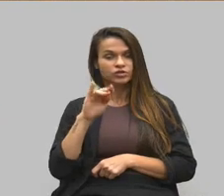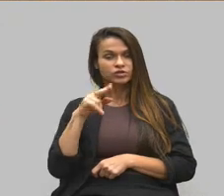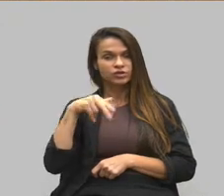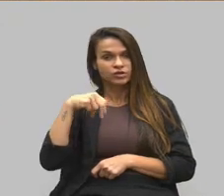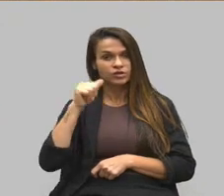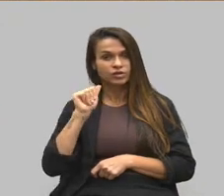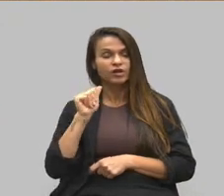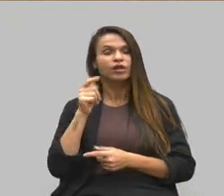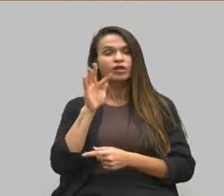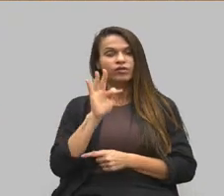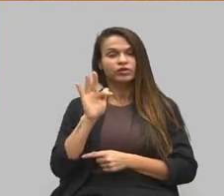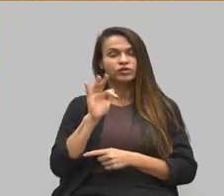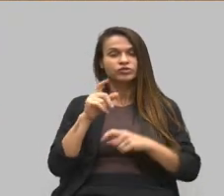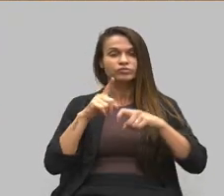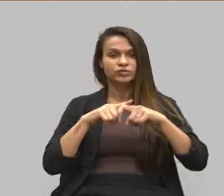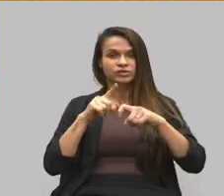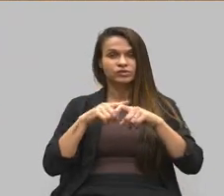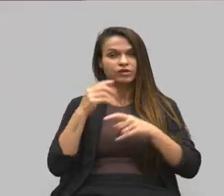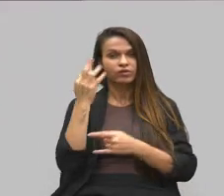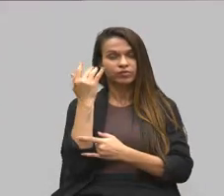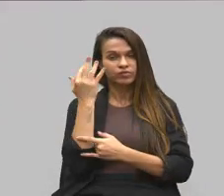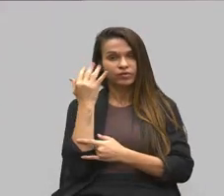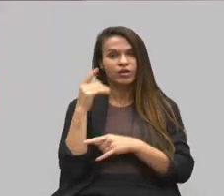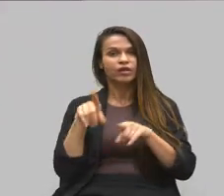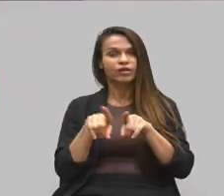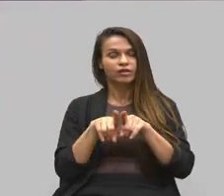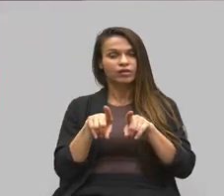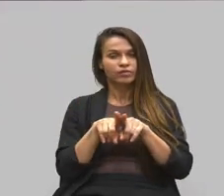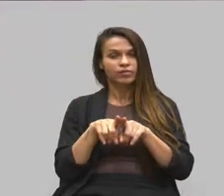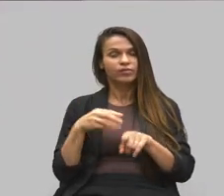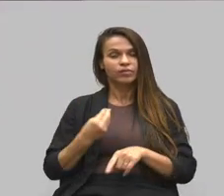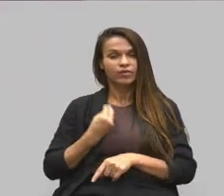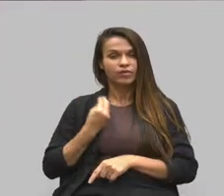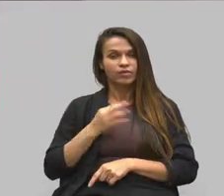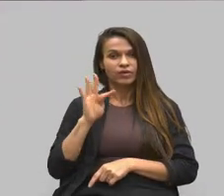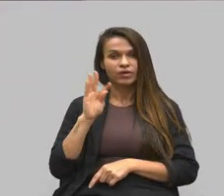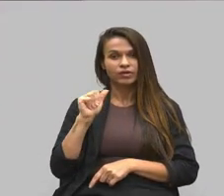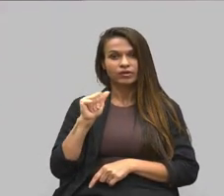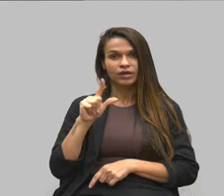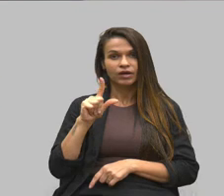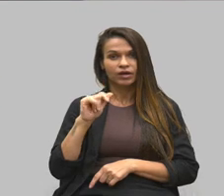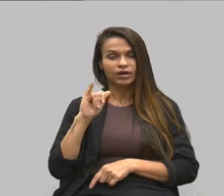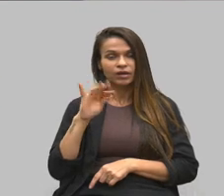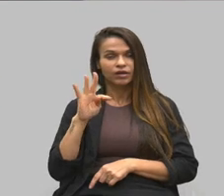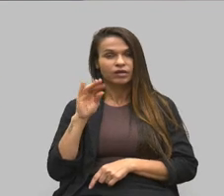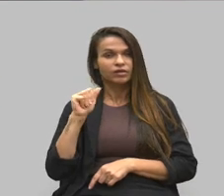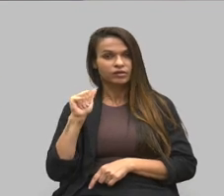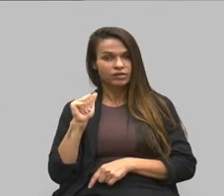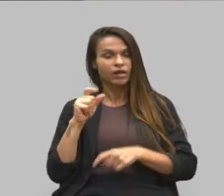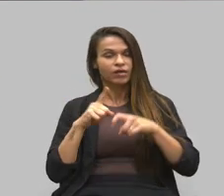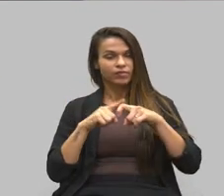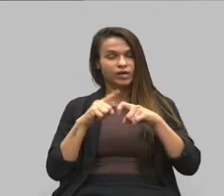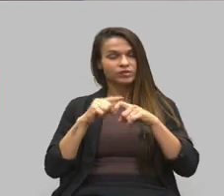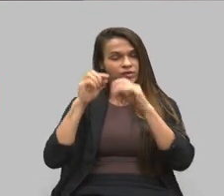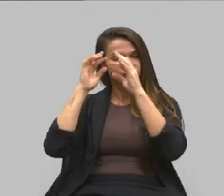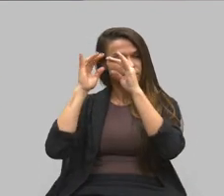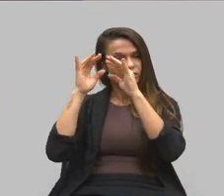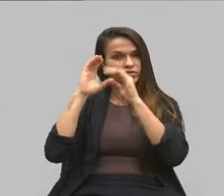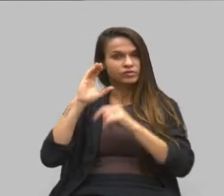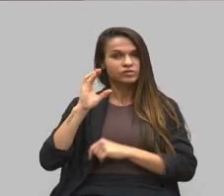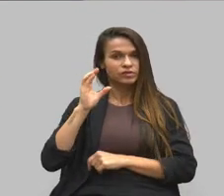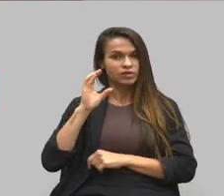UFMG nós temos também a Talita Carla Doutora em neurociências temos a Aline